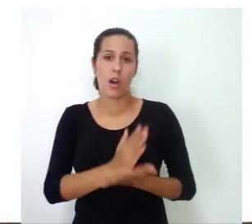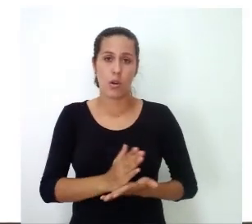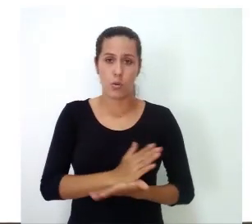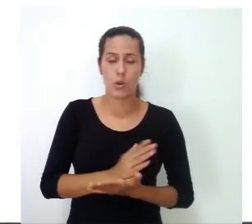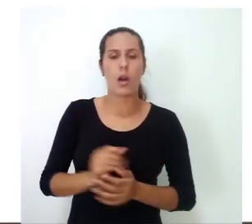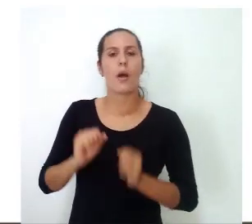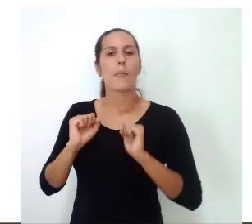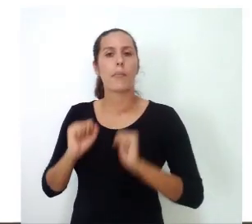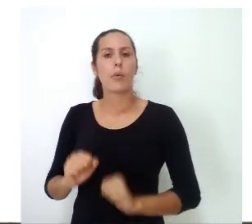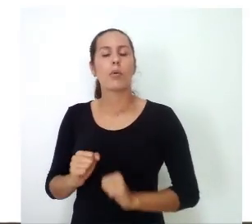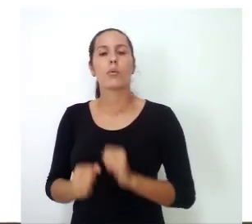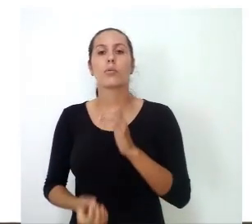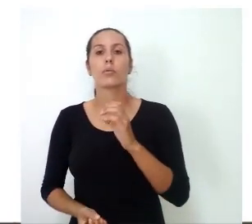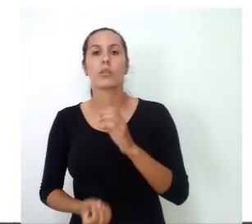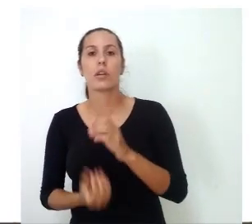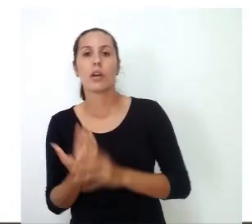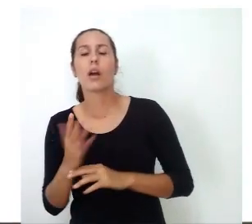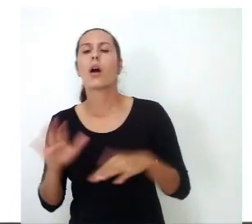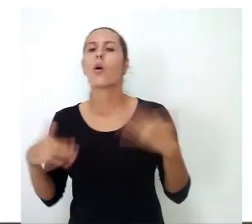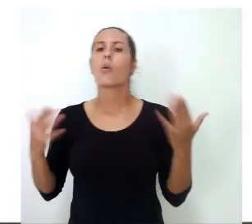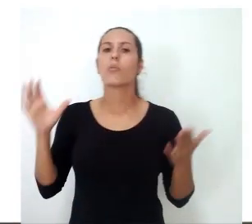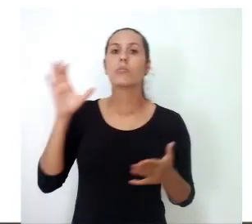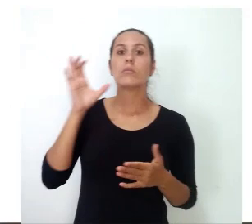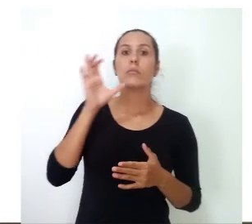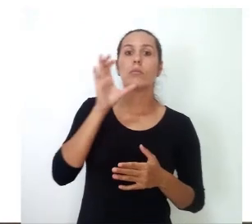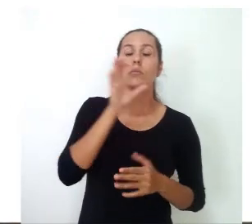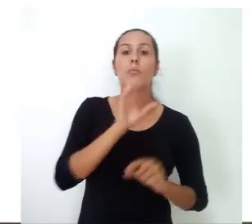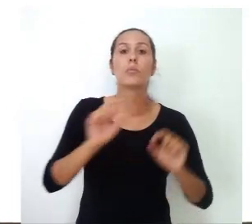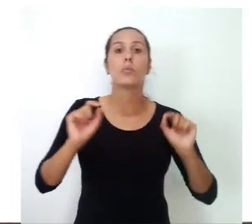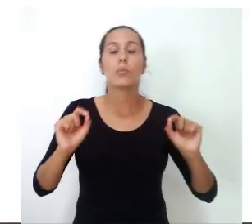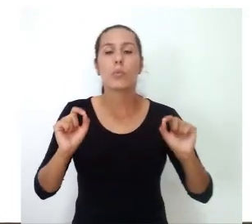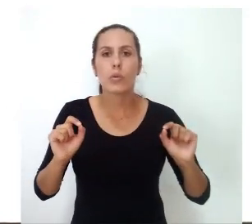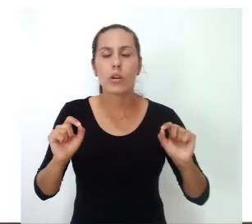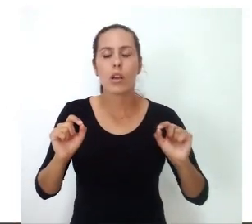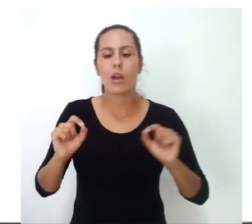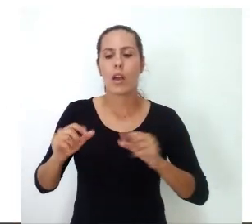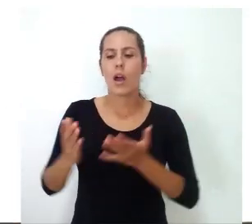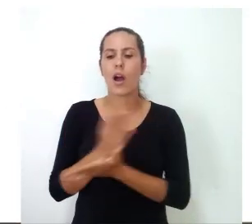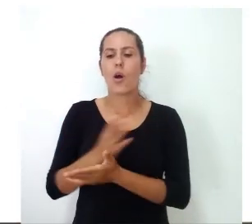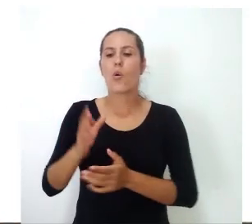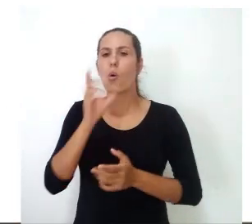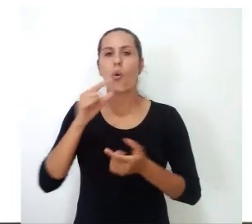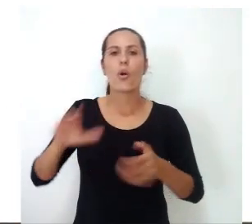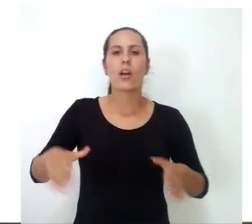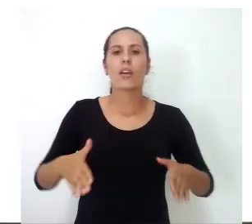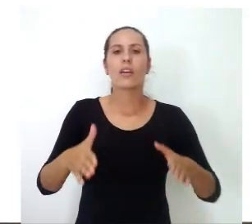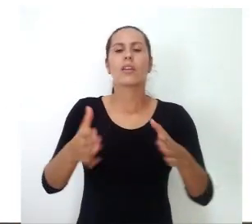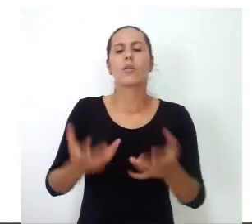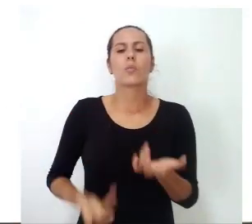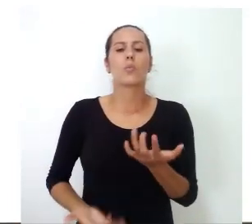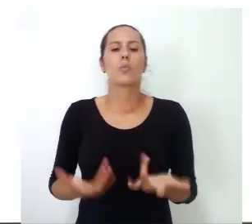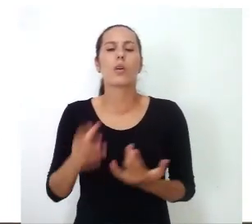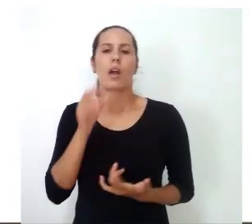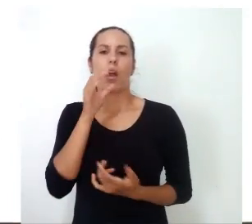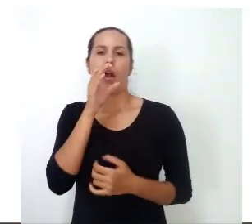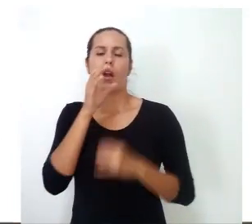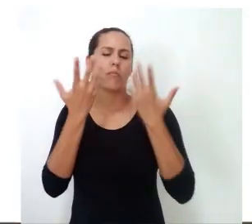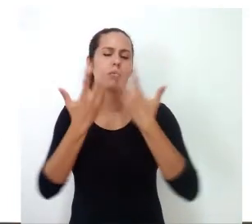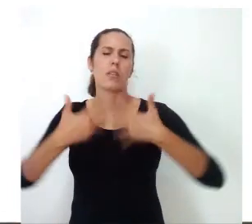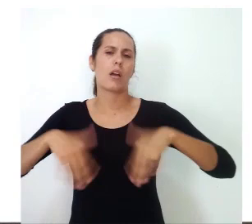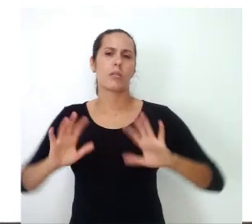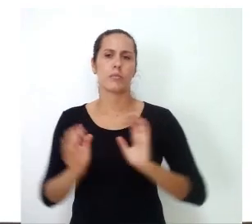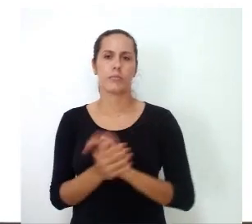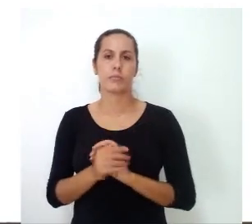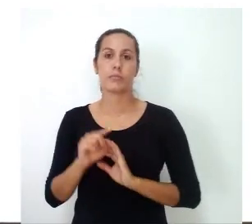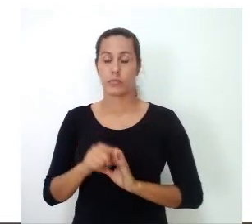ou aquecer fontes nascentes de água. Vamos entender. A gente vai chamar de